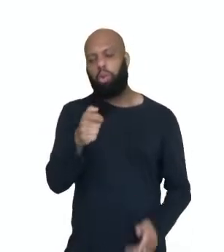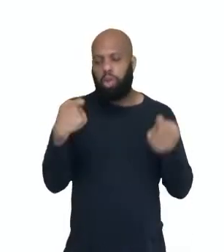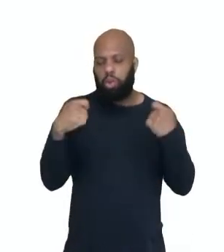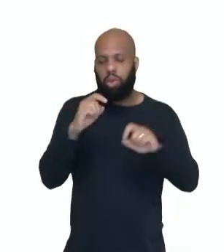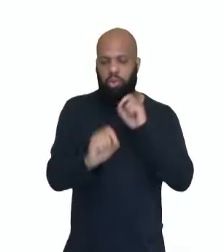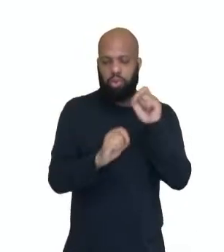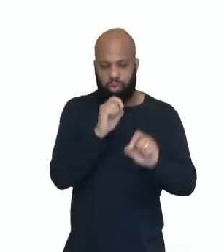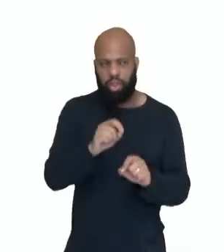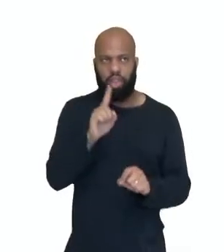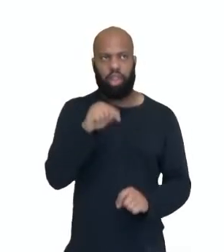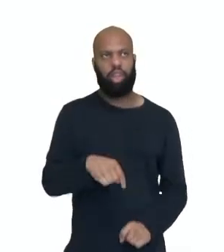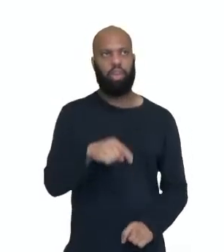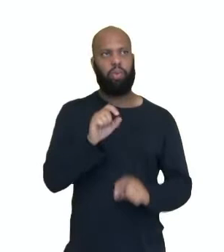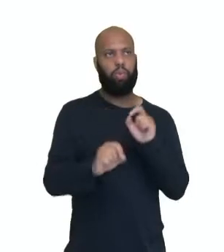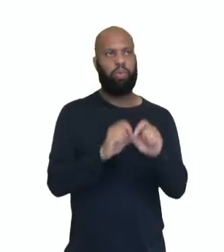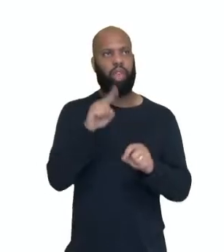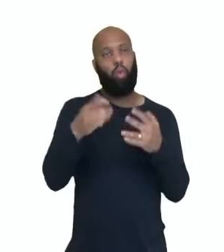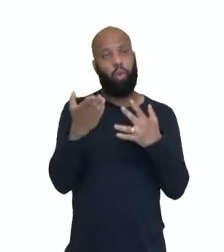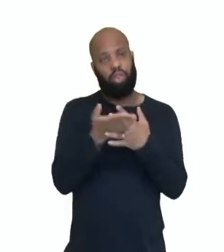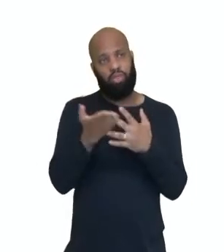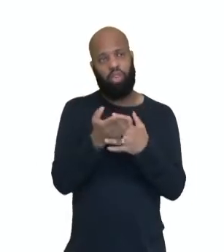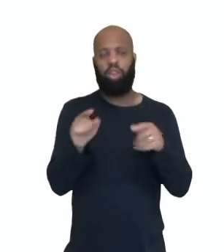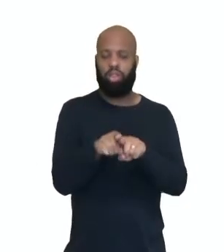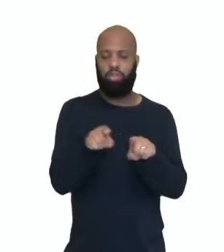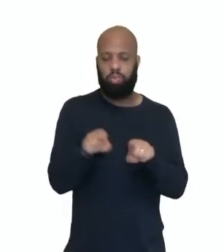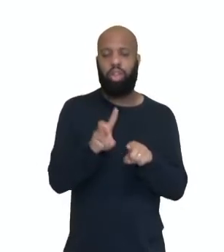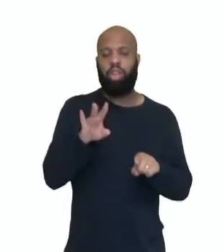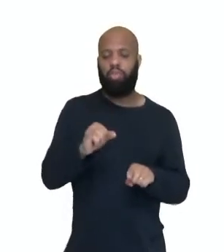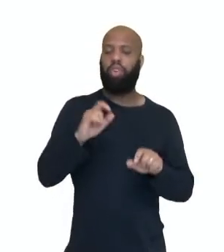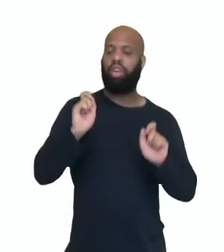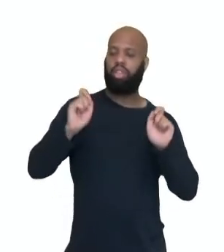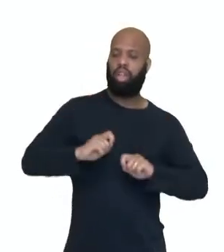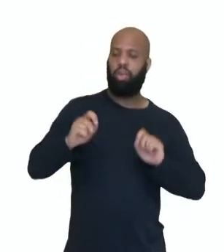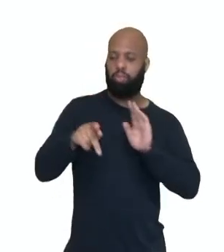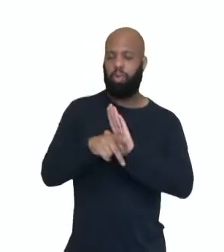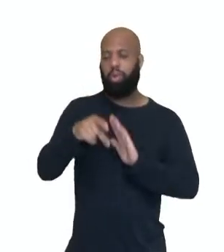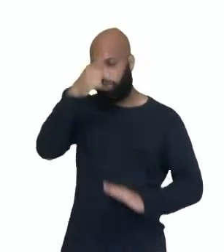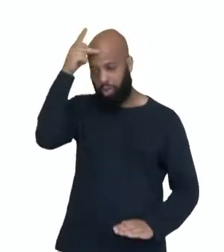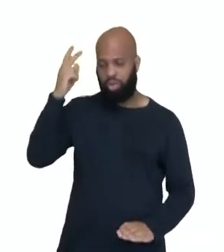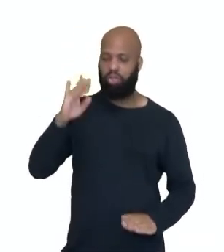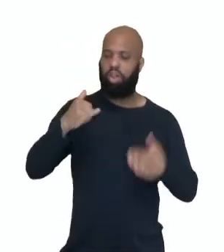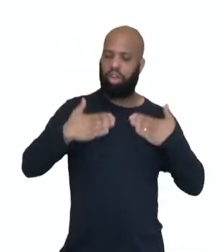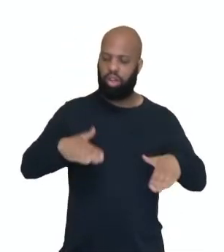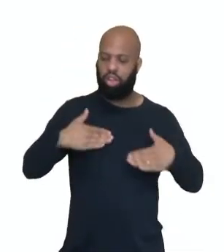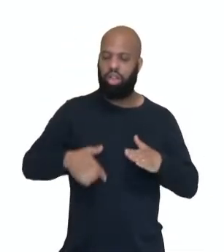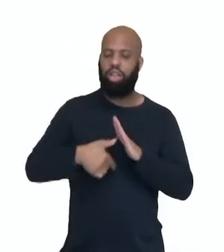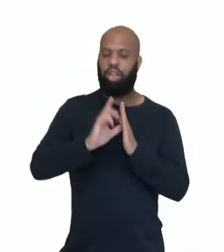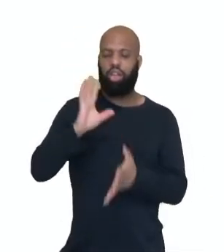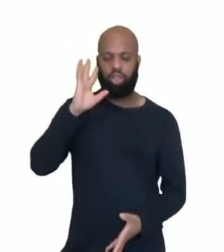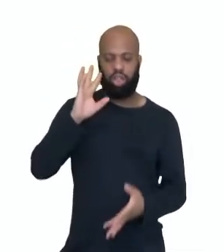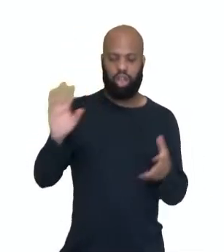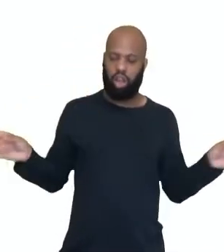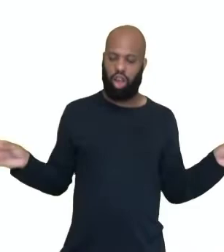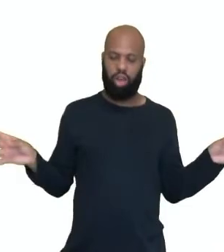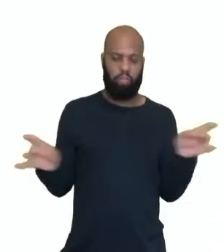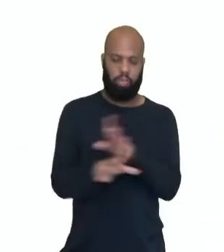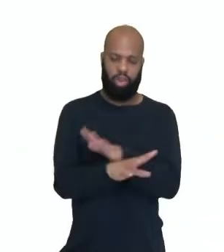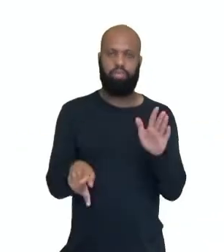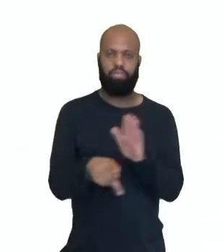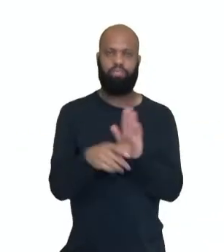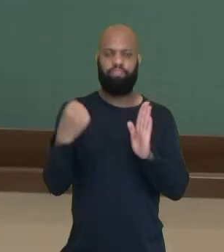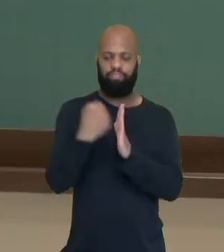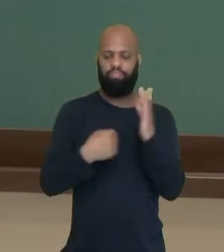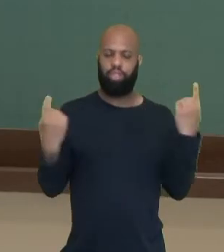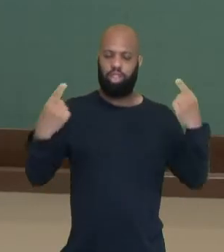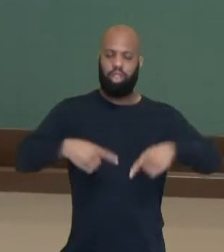breve mizuiri, que é um intervalo para permitir aos lutadores descansarem antes de concluírem o combate. Então essa é